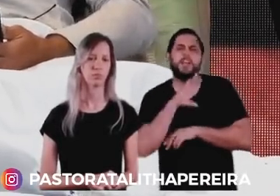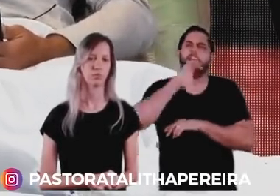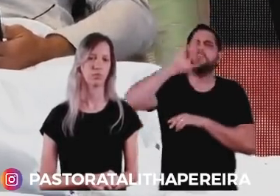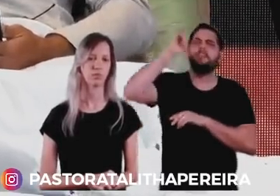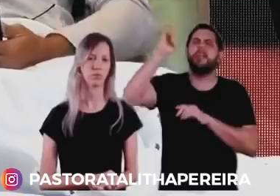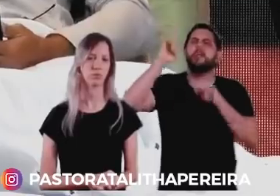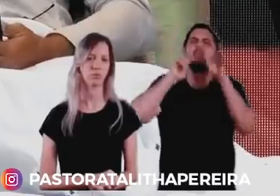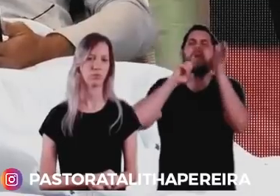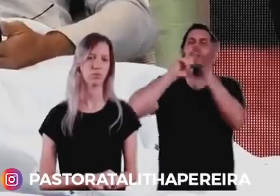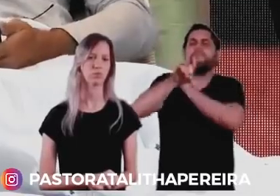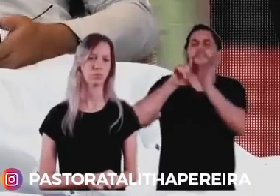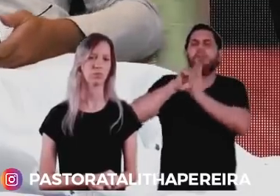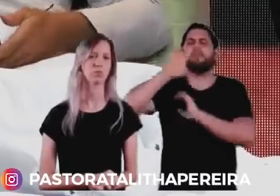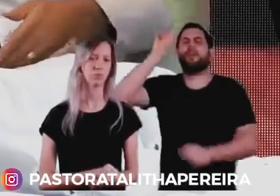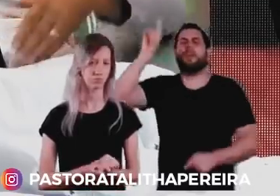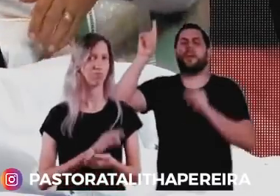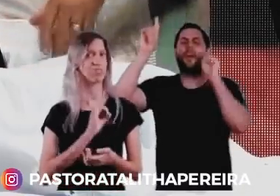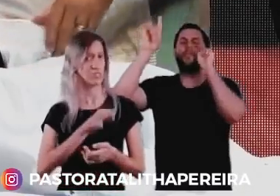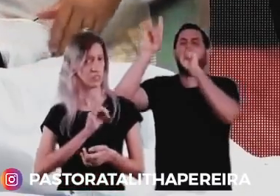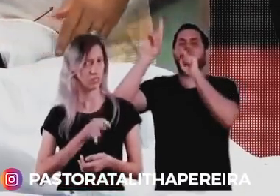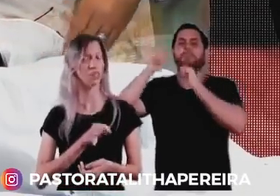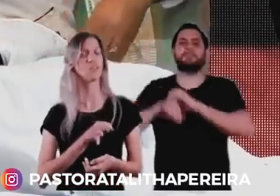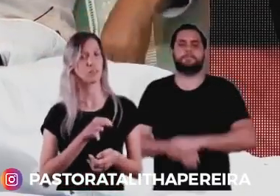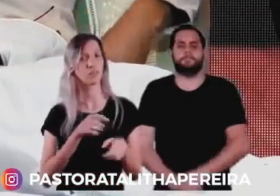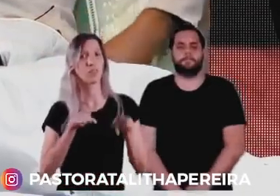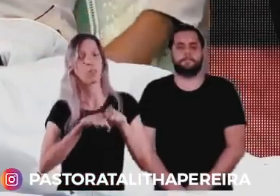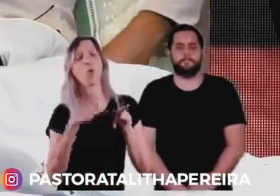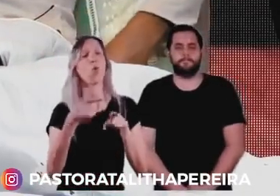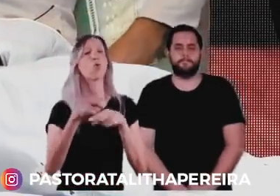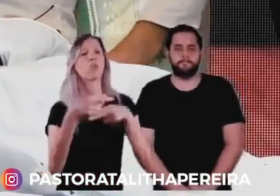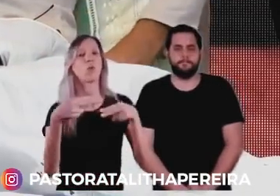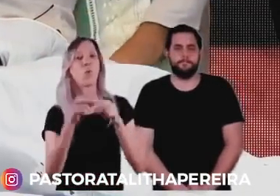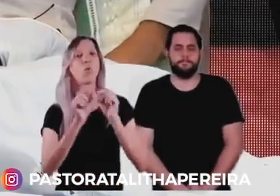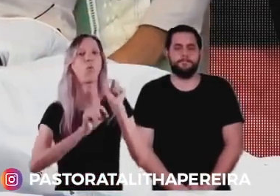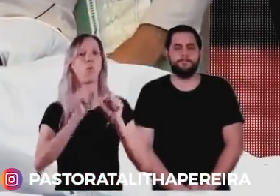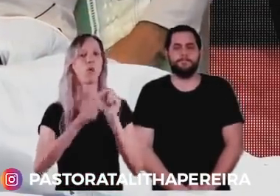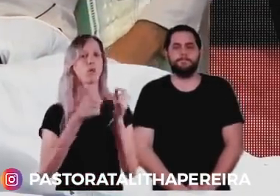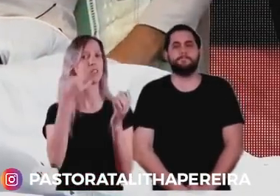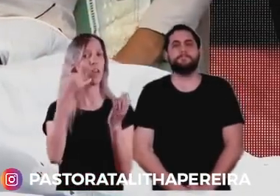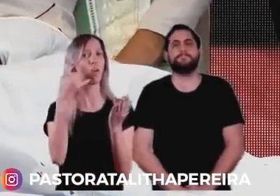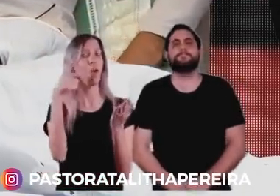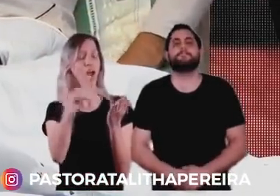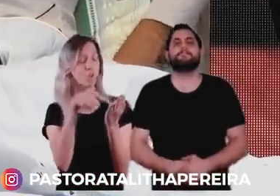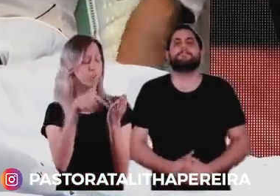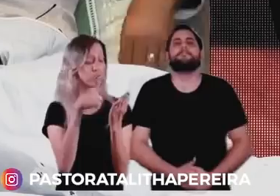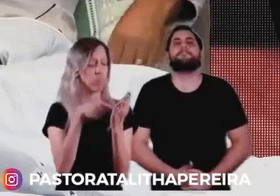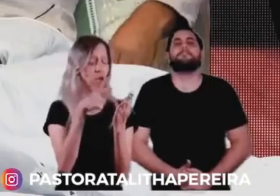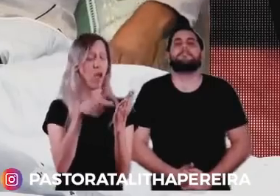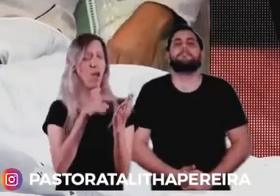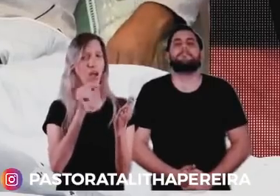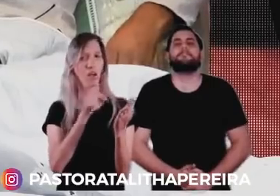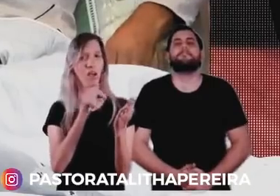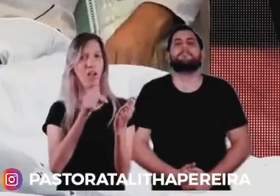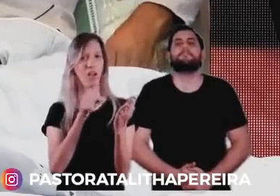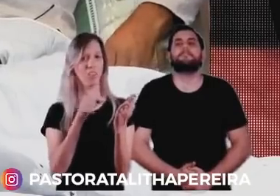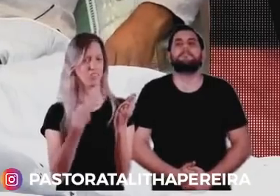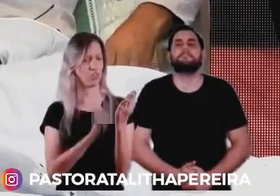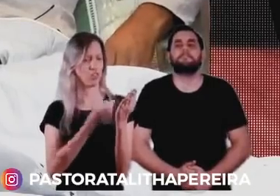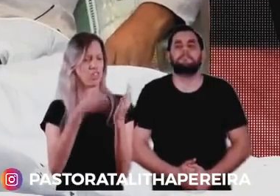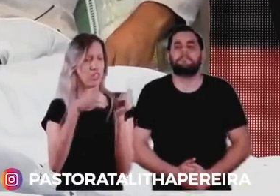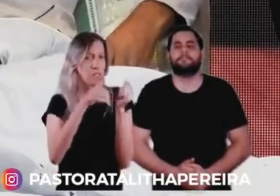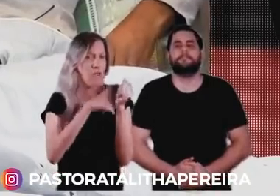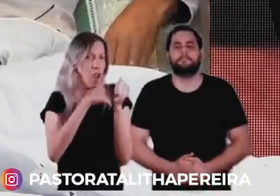suas perguntas. Exatamente. Né? E ali, a outra coisa, o celular, ele leva você a ter